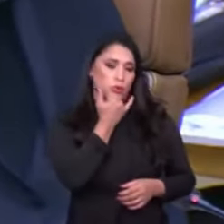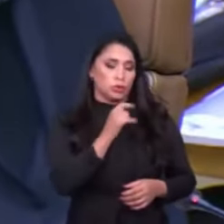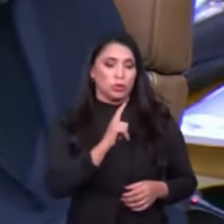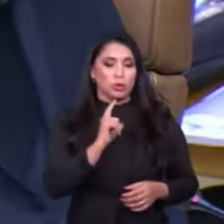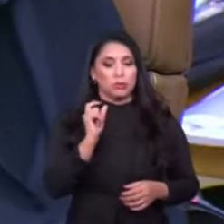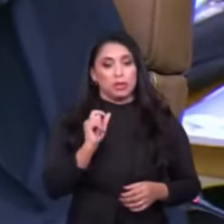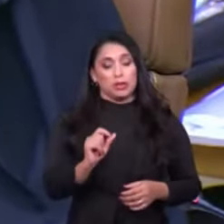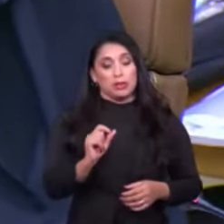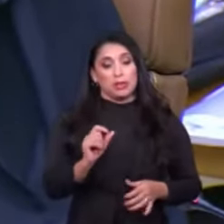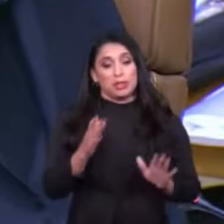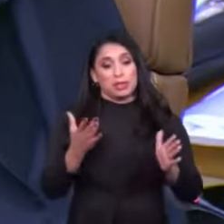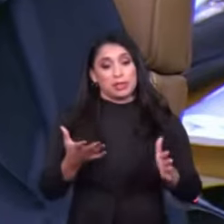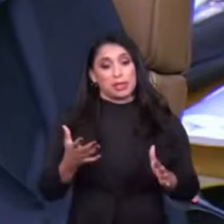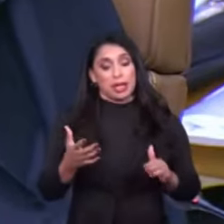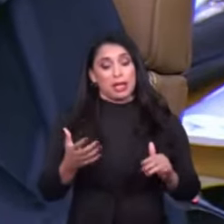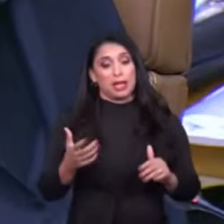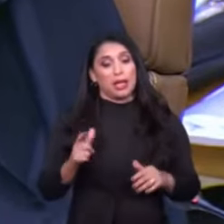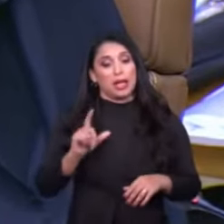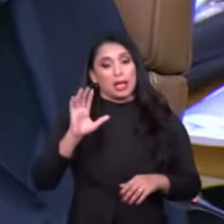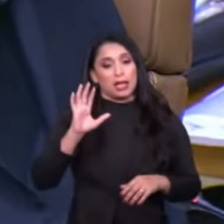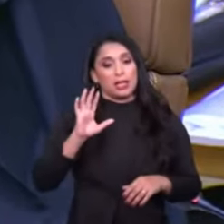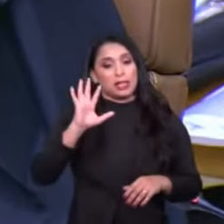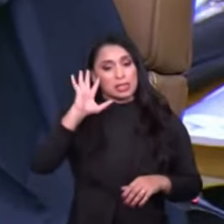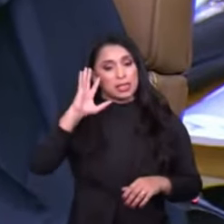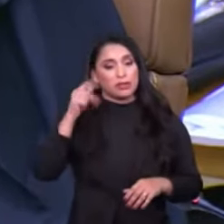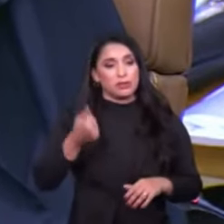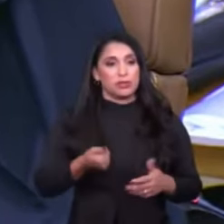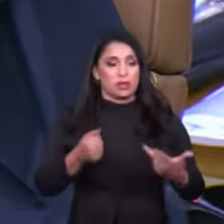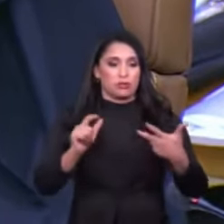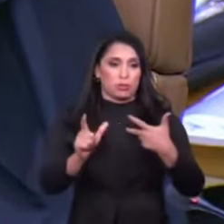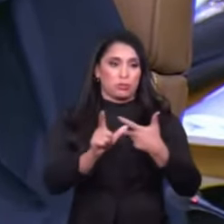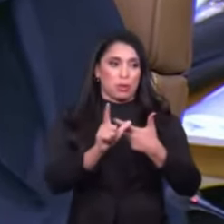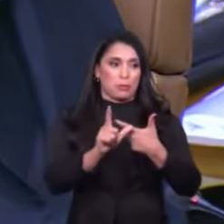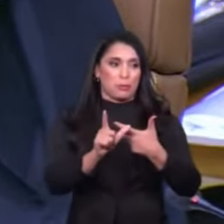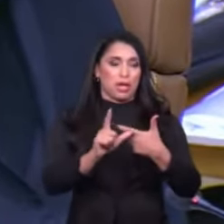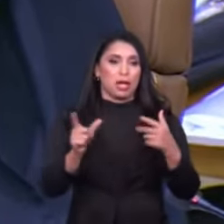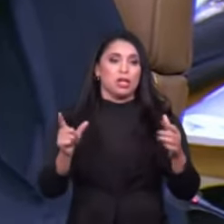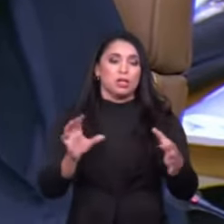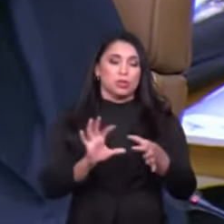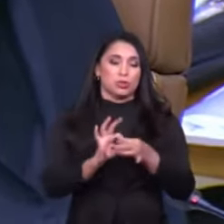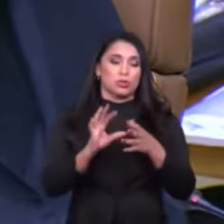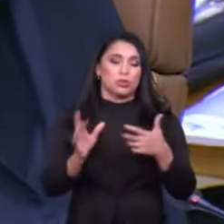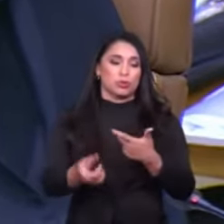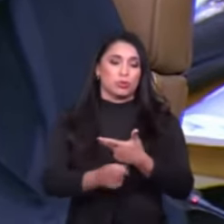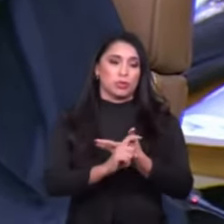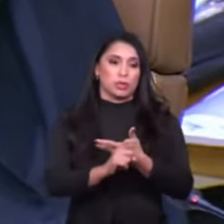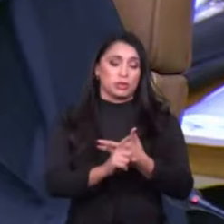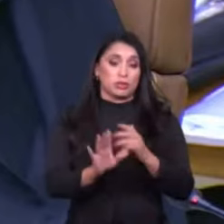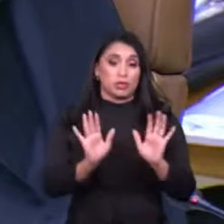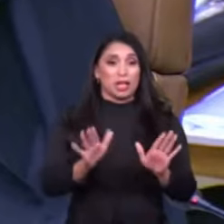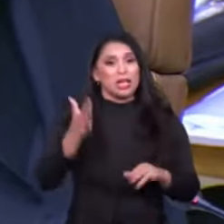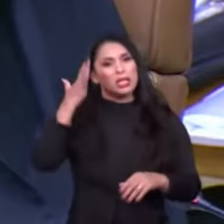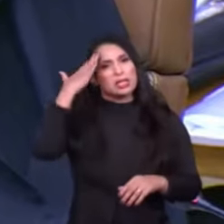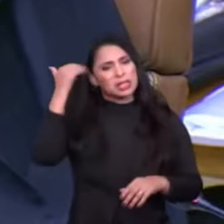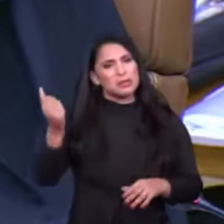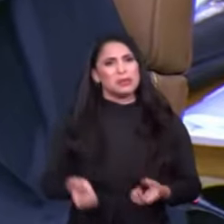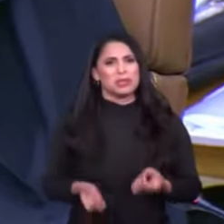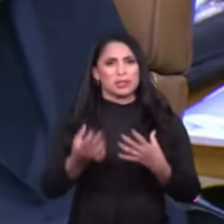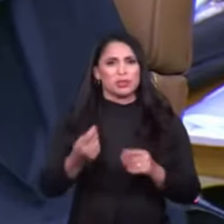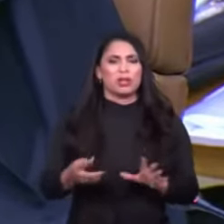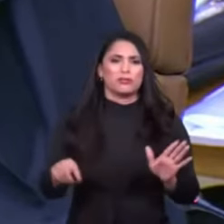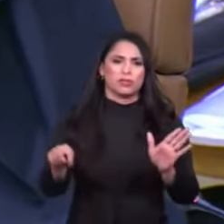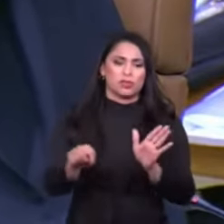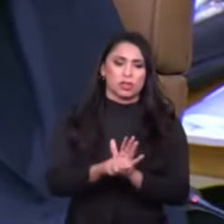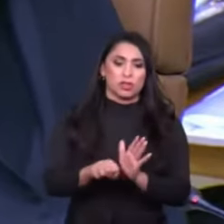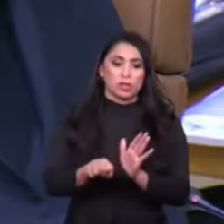por deliberação do parlamento em articulação com o poder executivo. Ora, não há dúvida de que o tráfico de drogas, em suas variadas